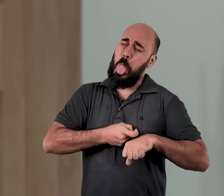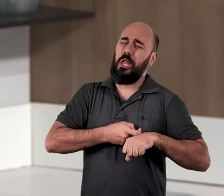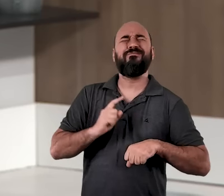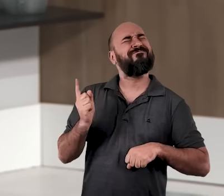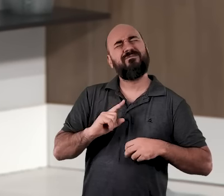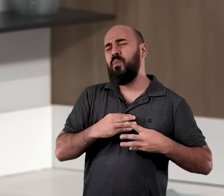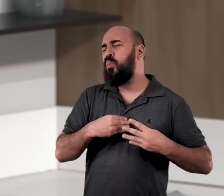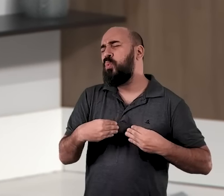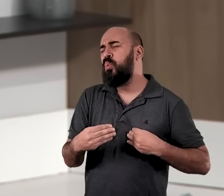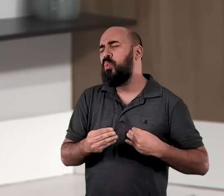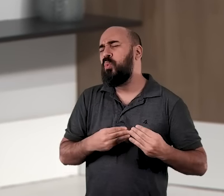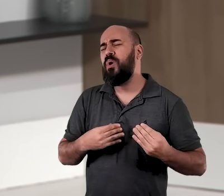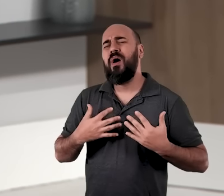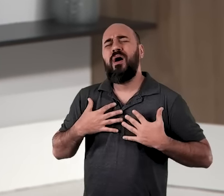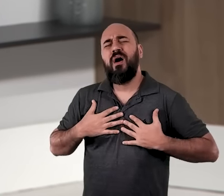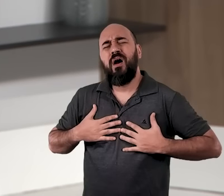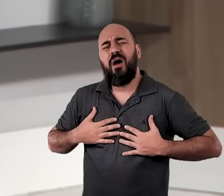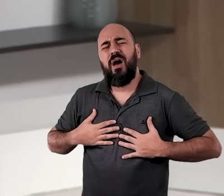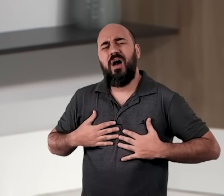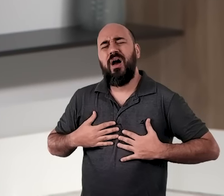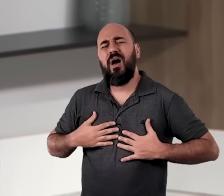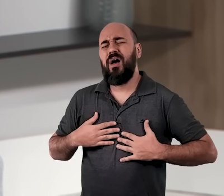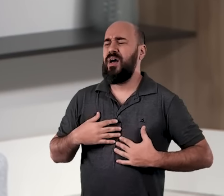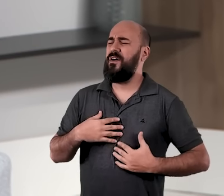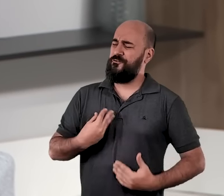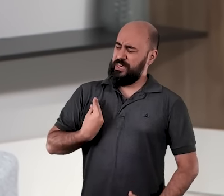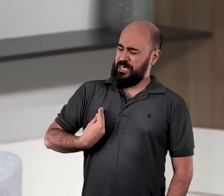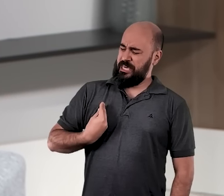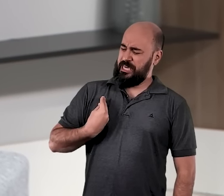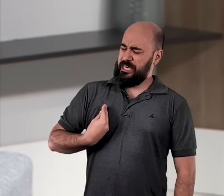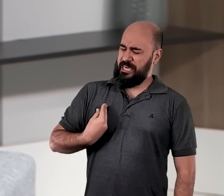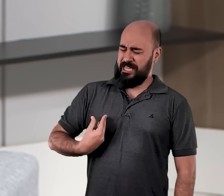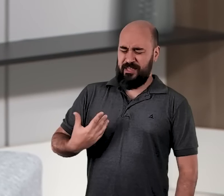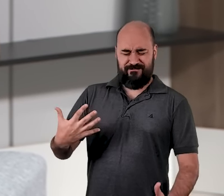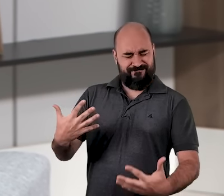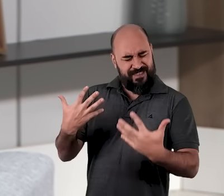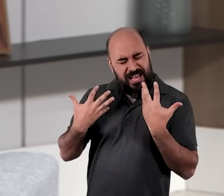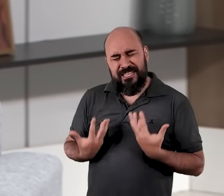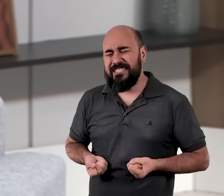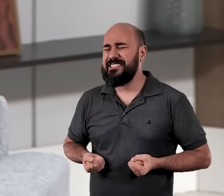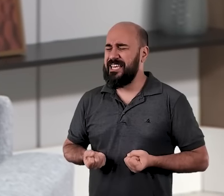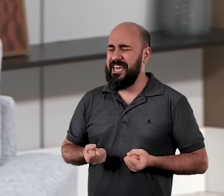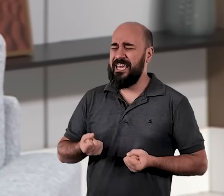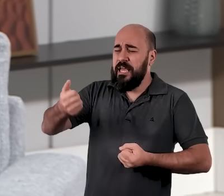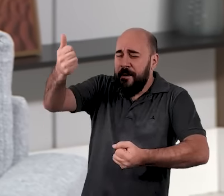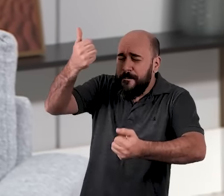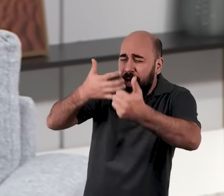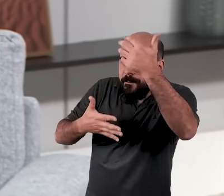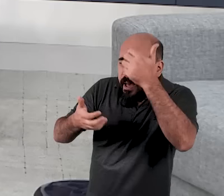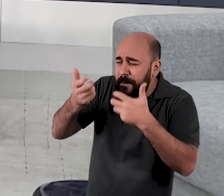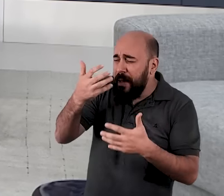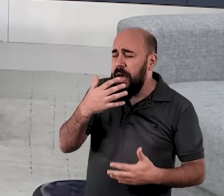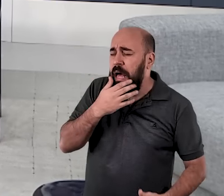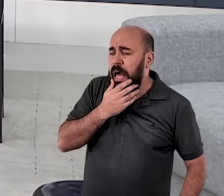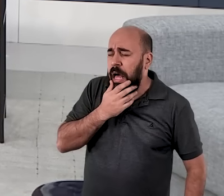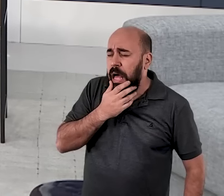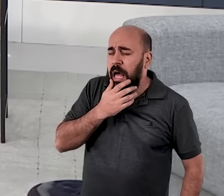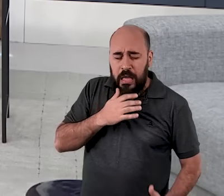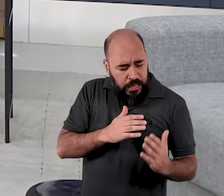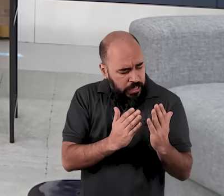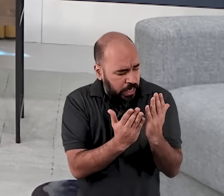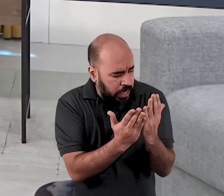a nossa alma, para que nós sejamos receptivos às mensagens que temos ouvido, que estas contribuam para a